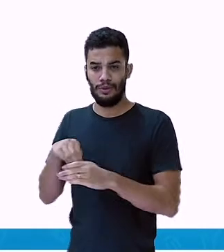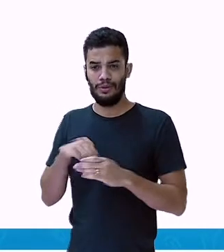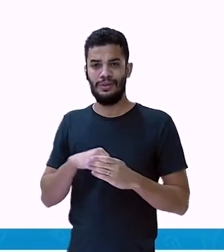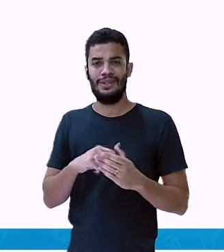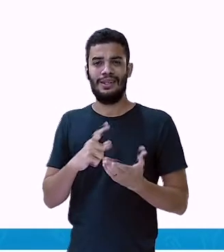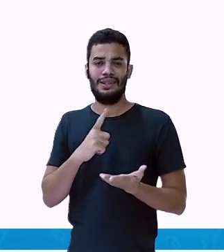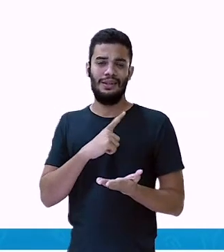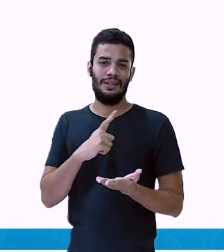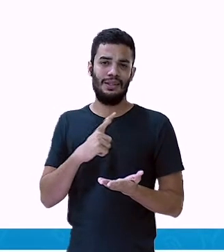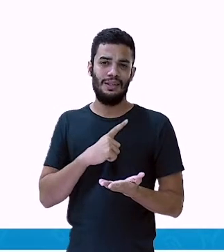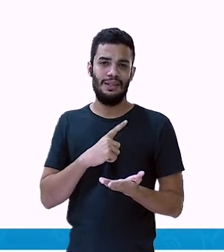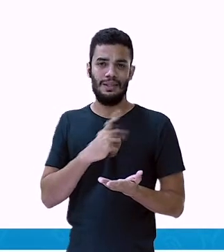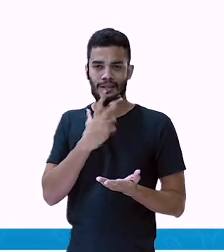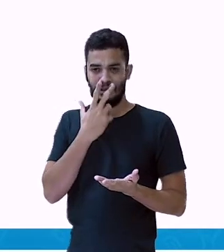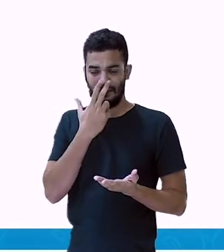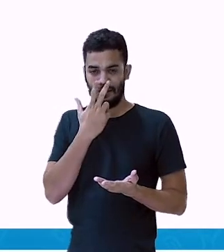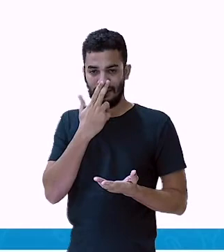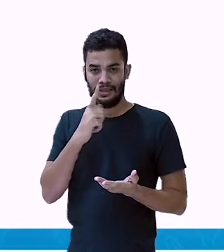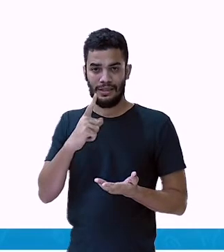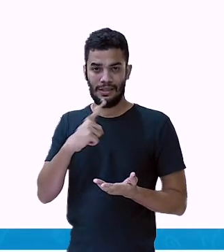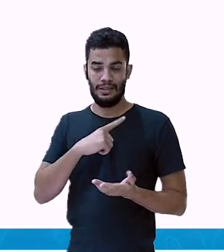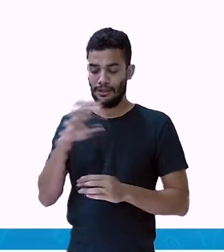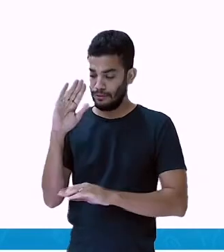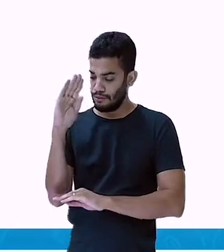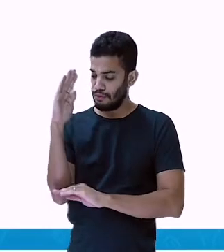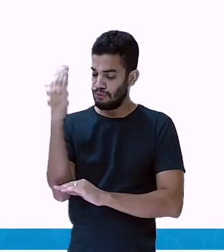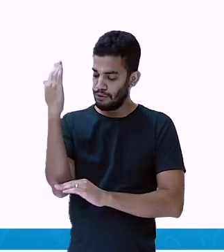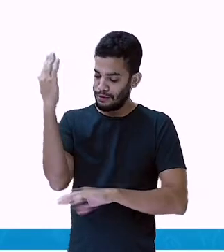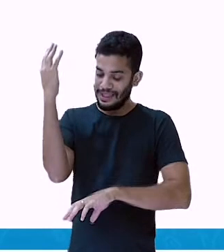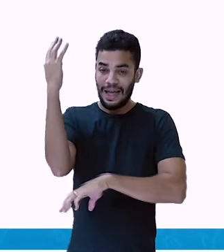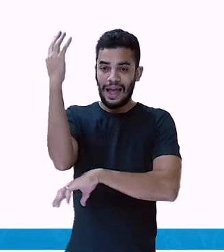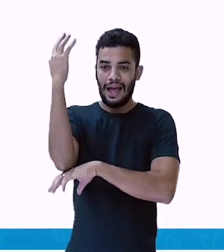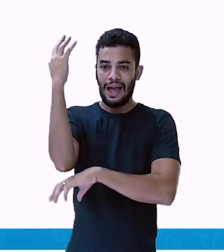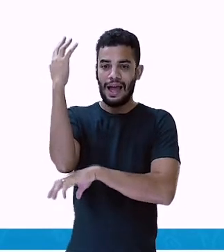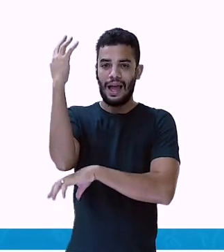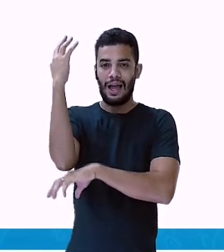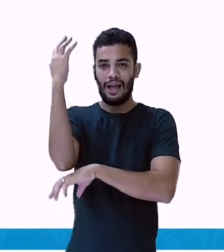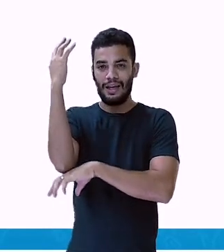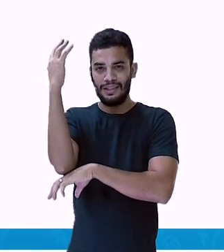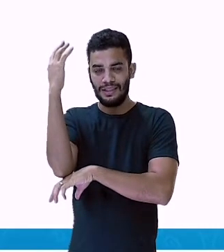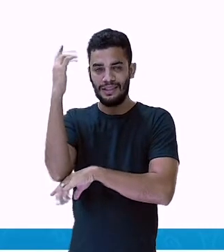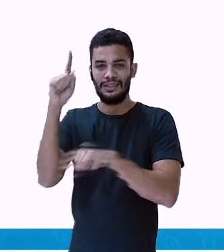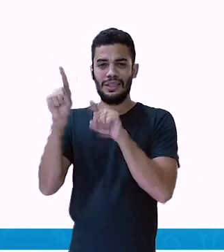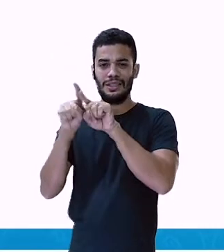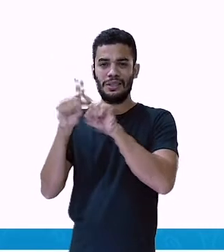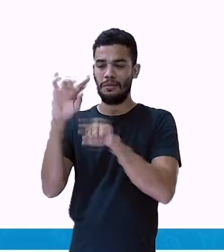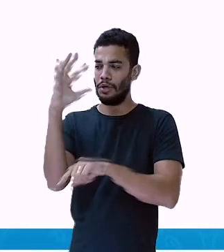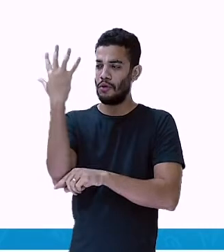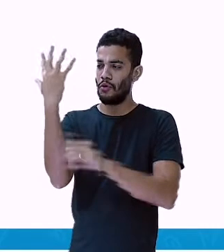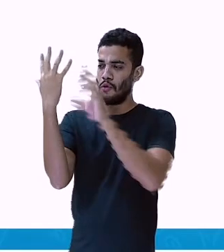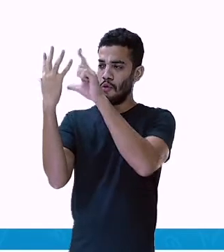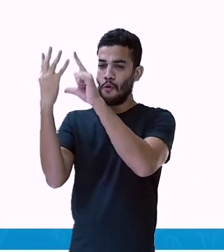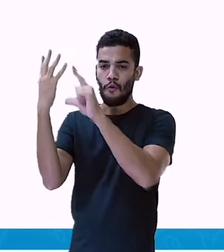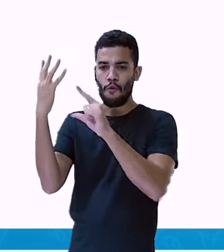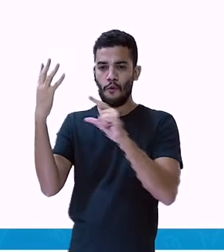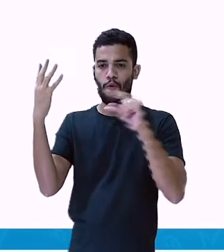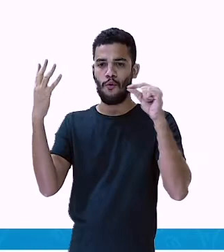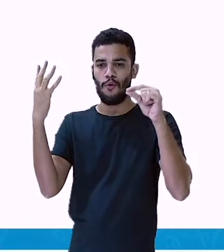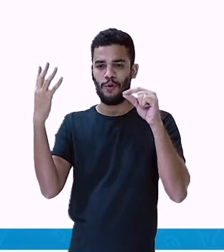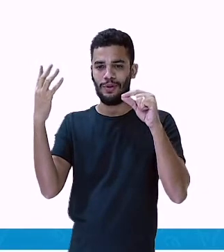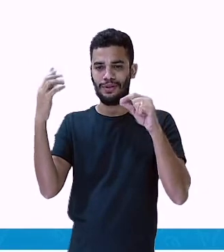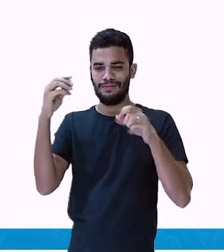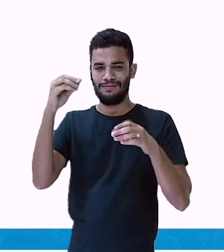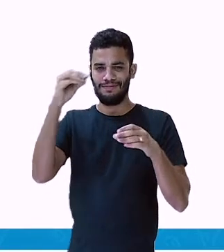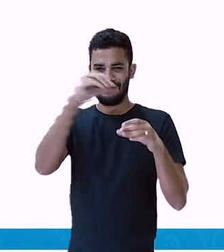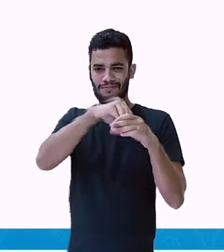pequenos frestas de madeira, partes de folhas, micro-organismos.